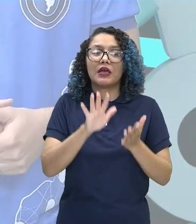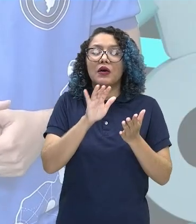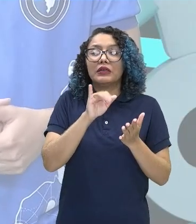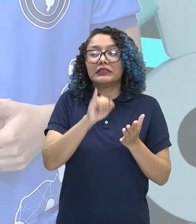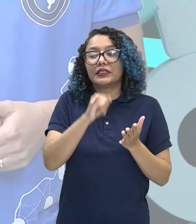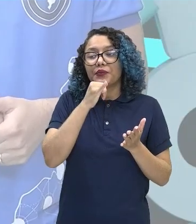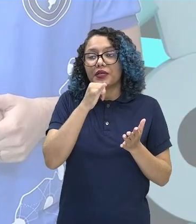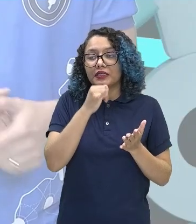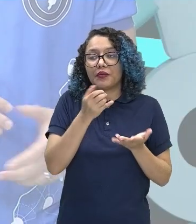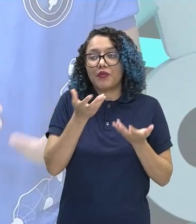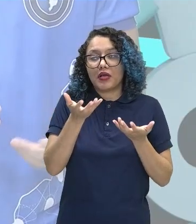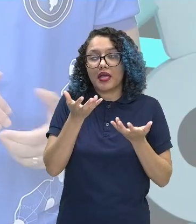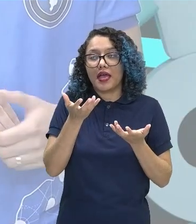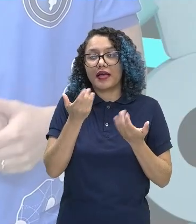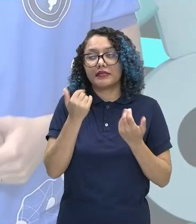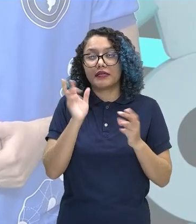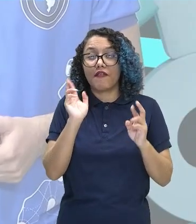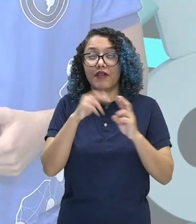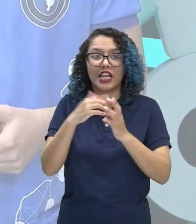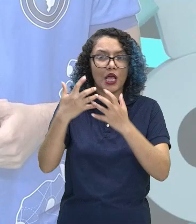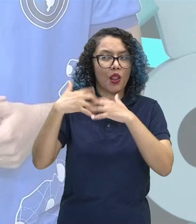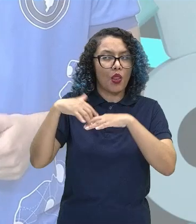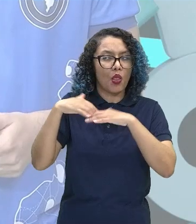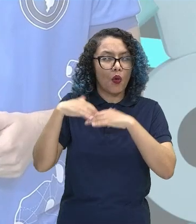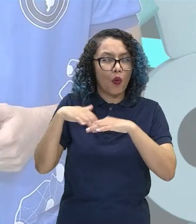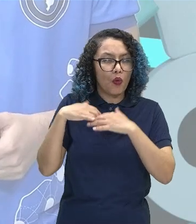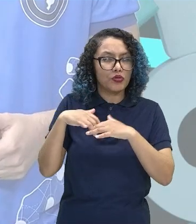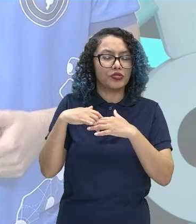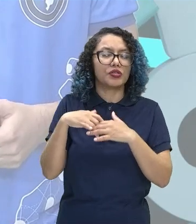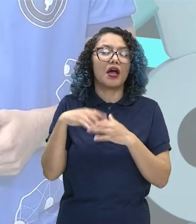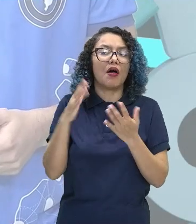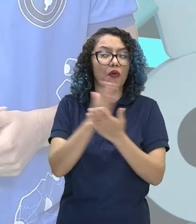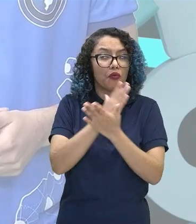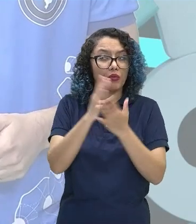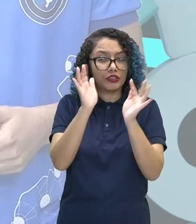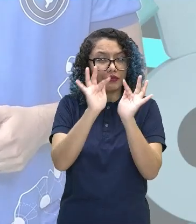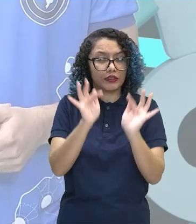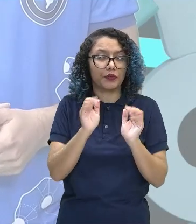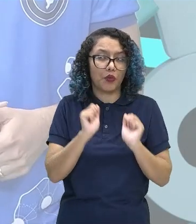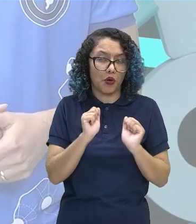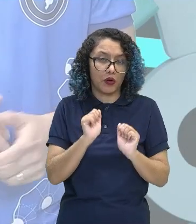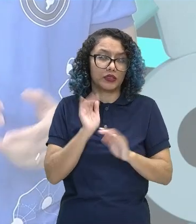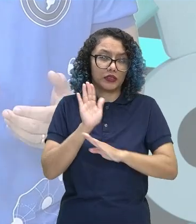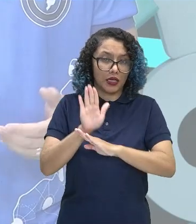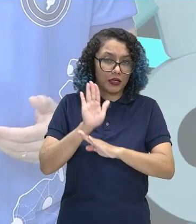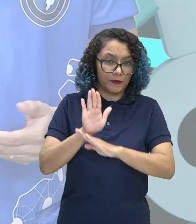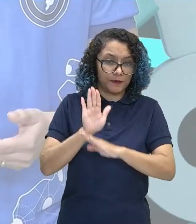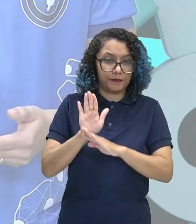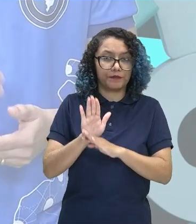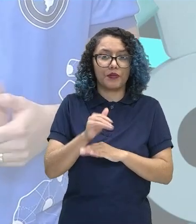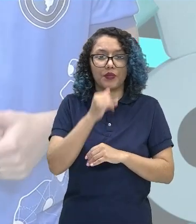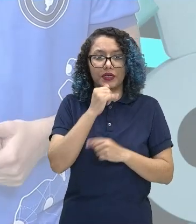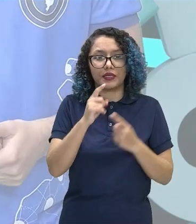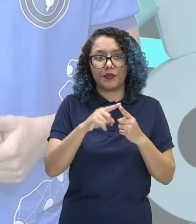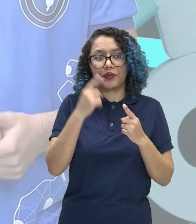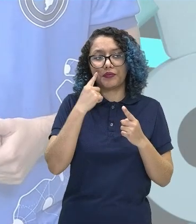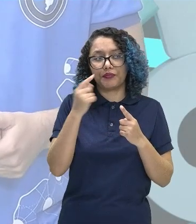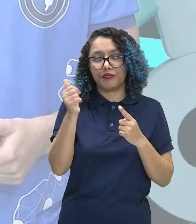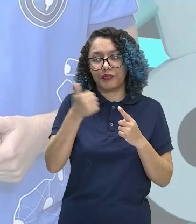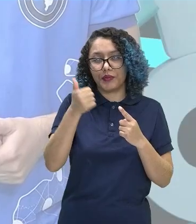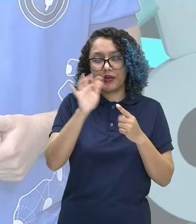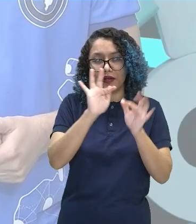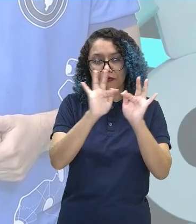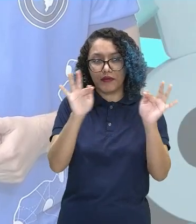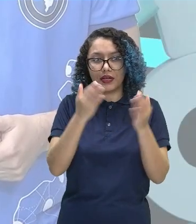a lógica, então temos algumas expressões que nos ajudam aqui. Por exemplo, aqui nós temos as you know. As